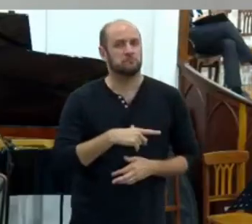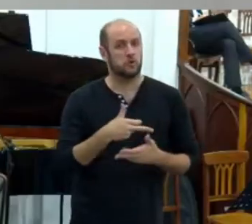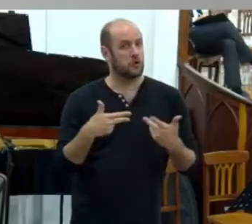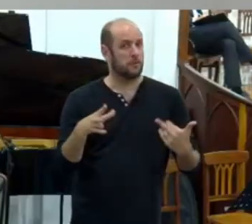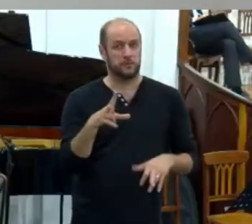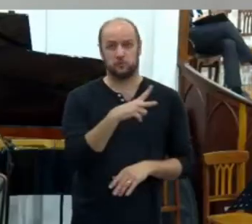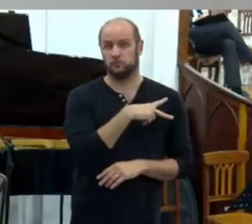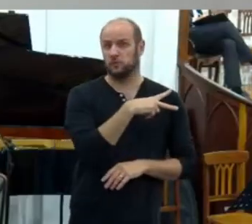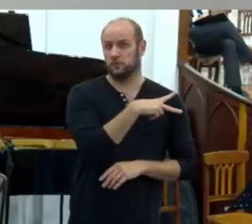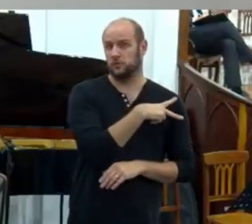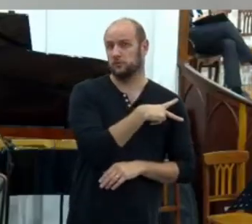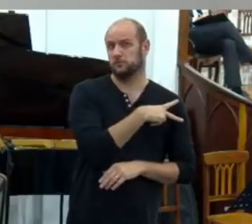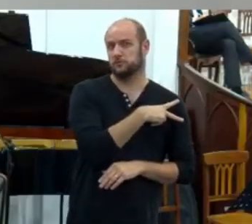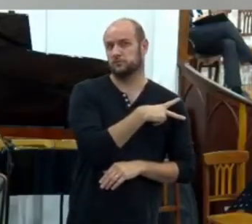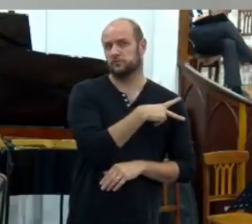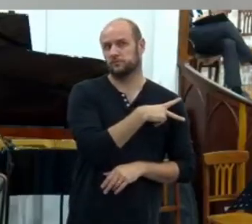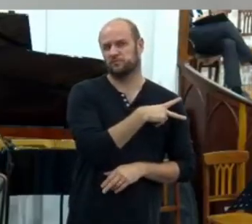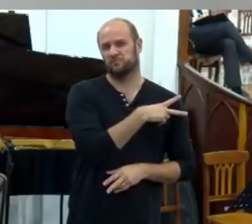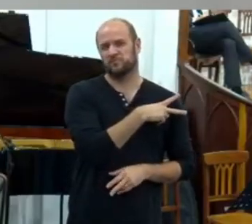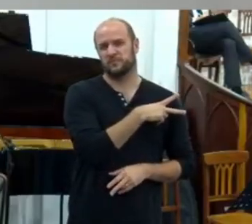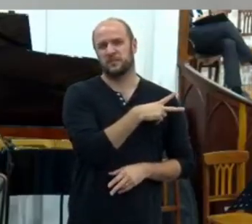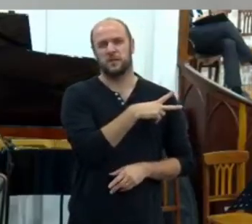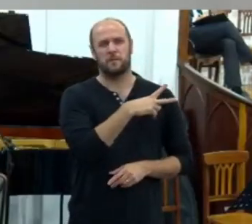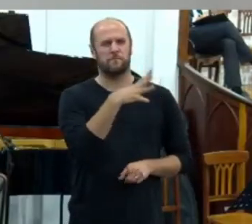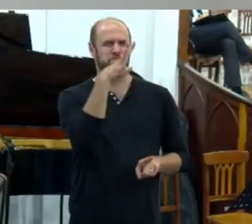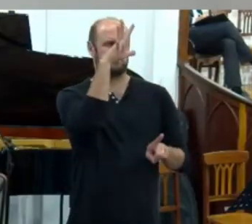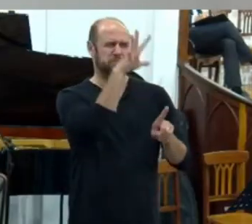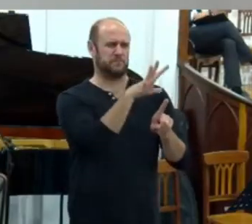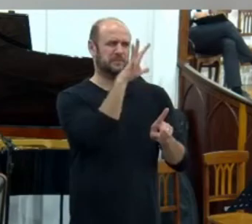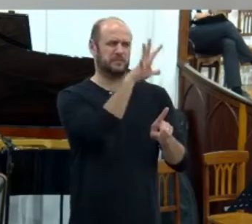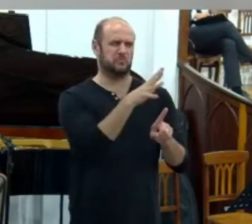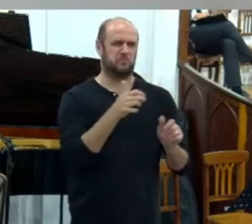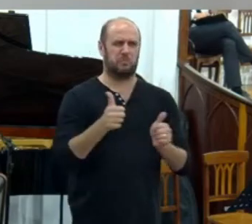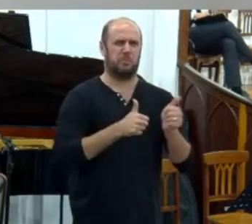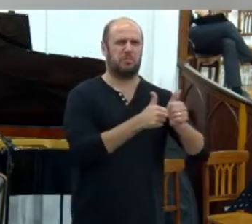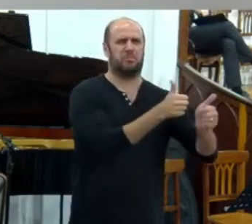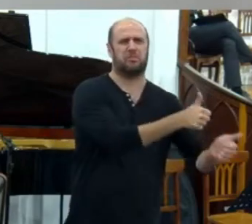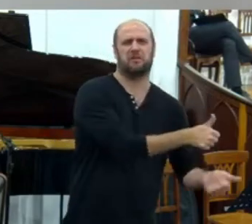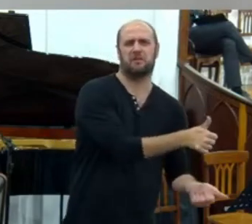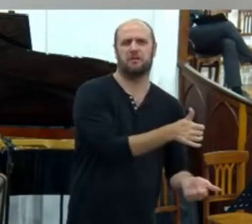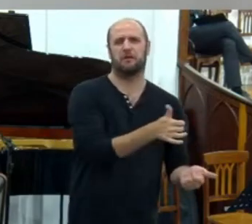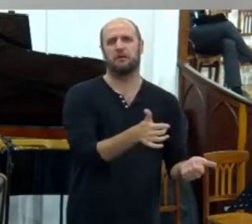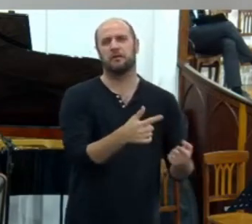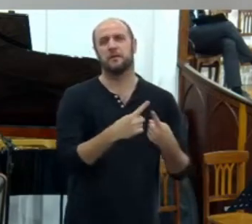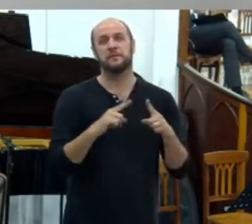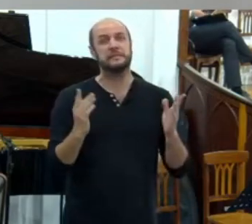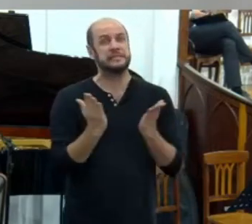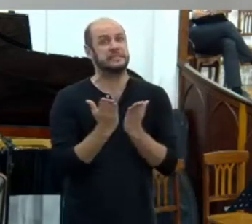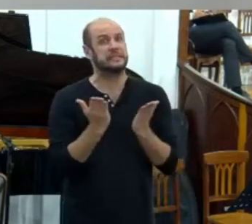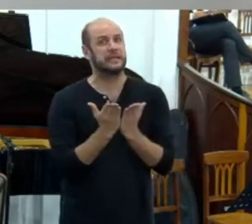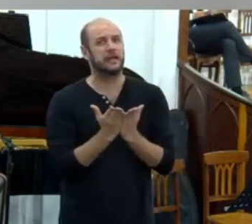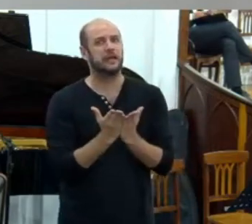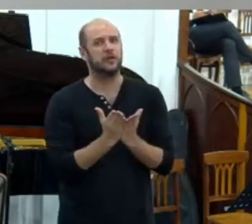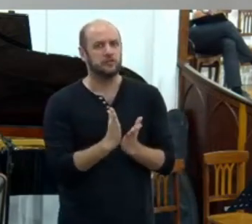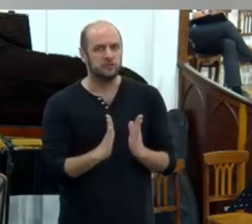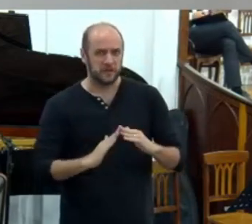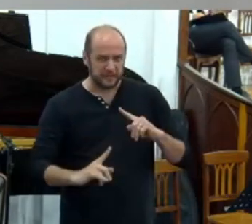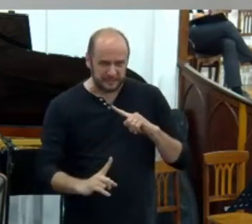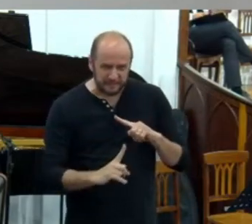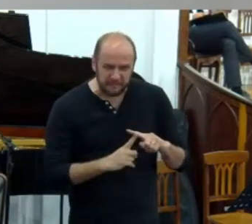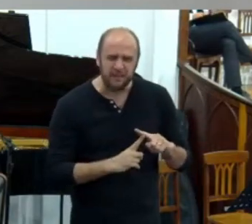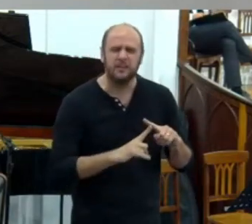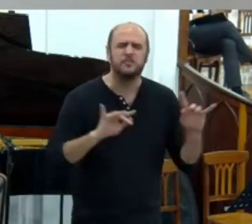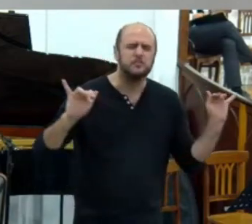particulares, em pressões externas, em perseguições, mas os crentes, a igreja de Cristo